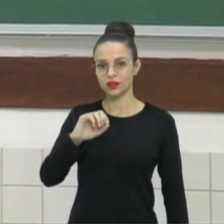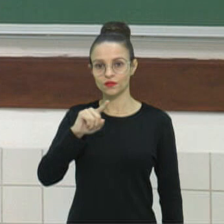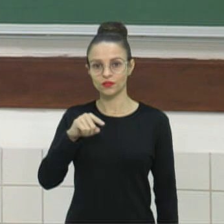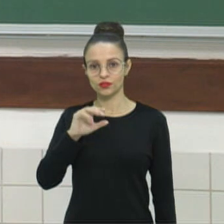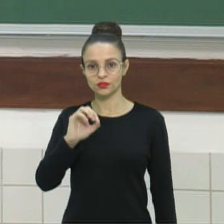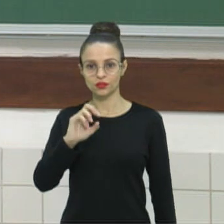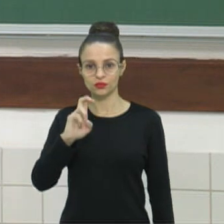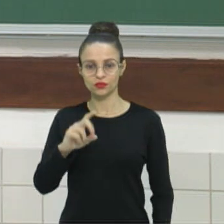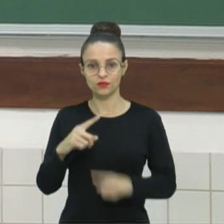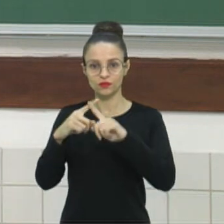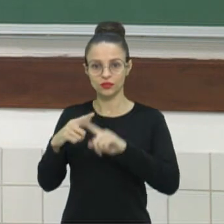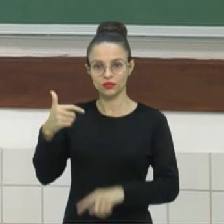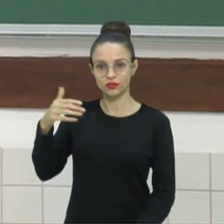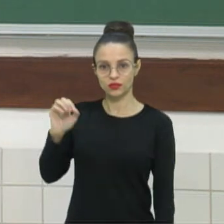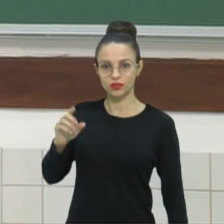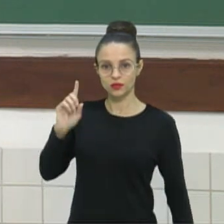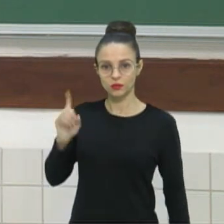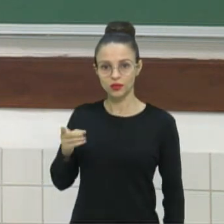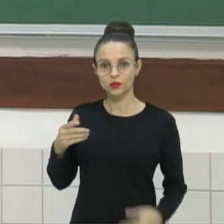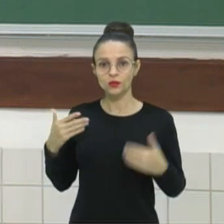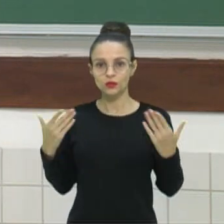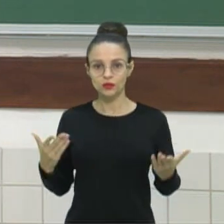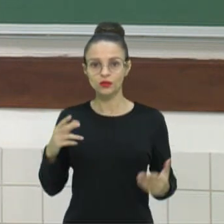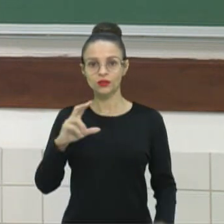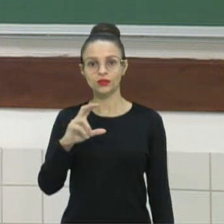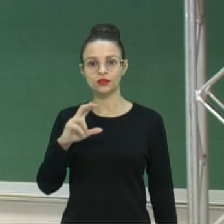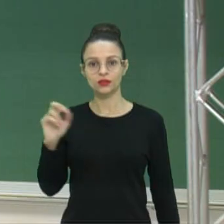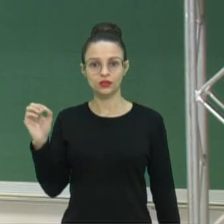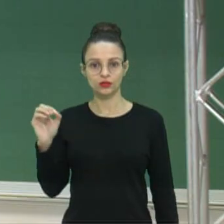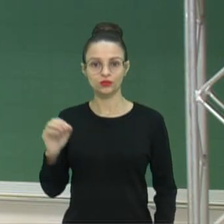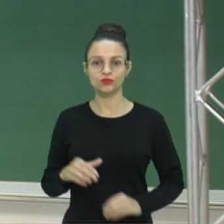vezes 10 mil, é a mesma coisa que 500